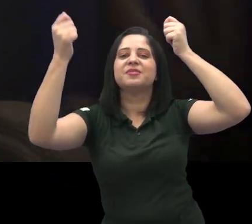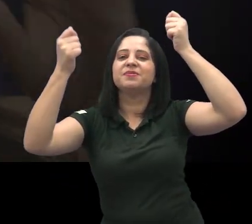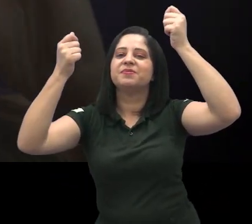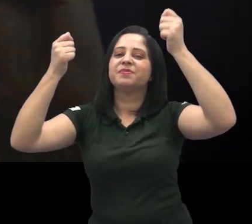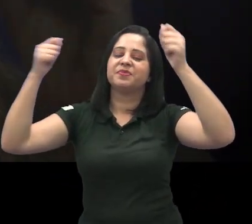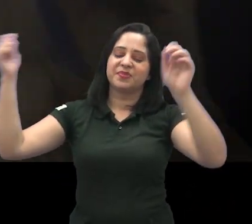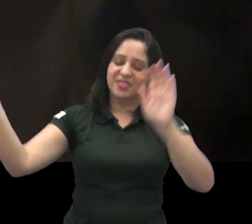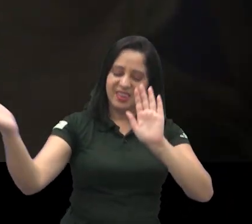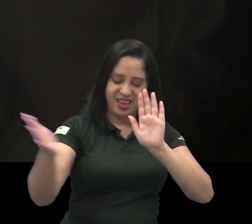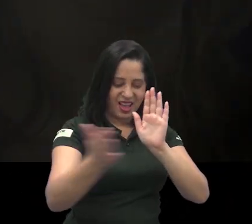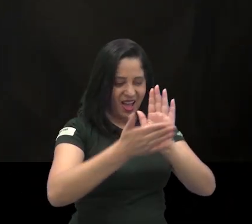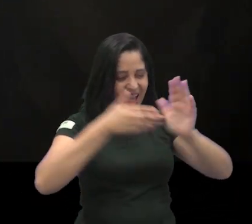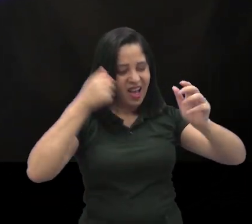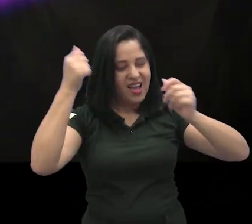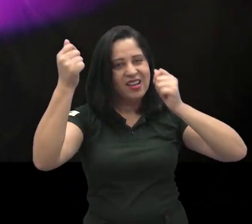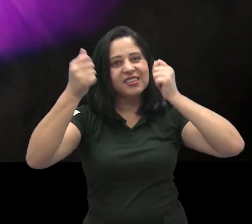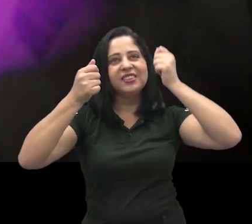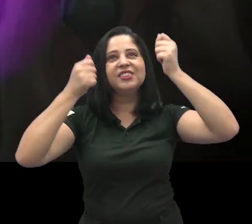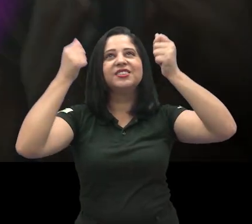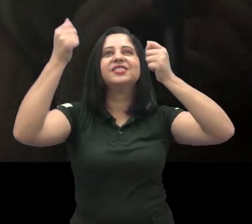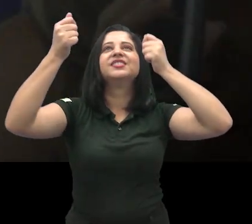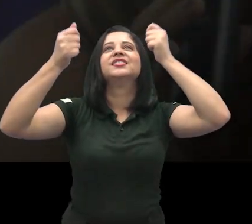aleluia,